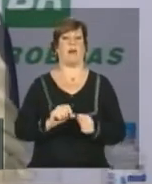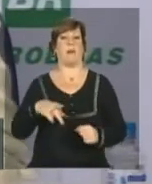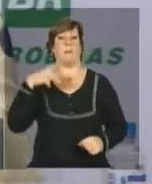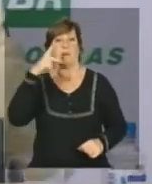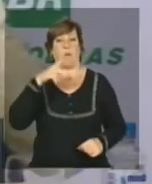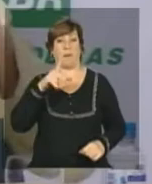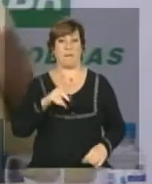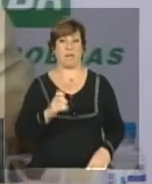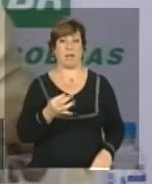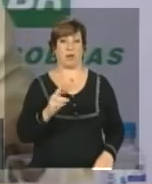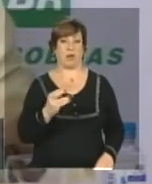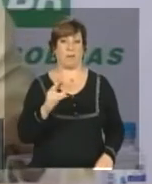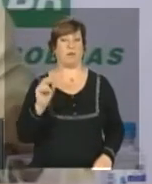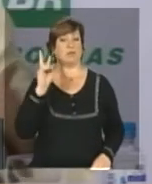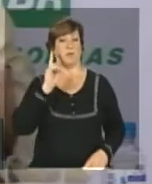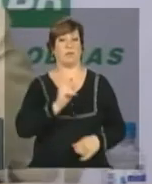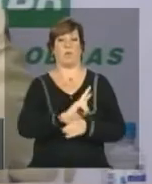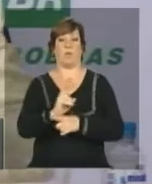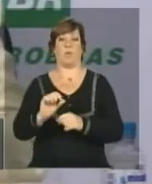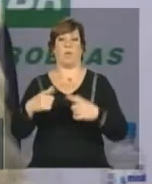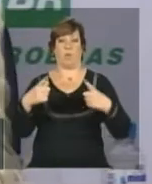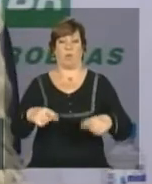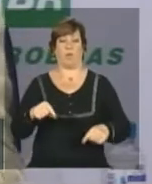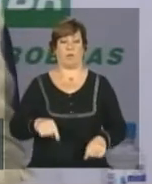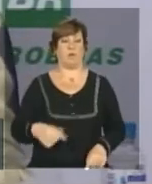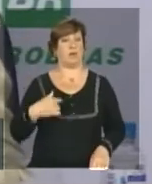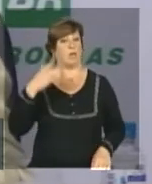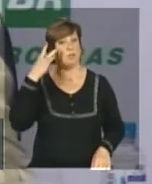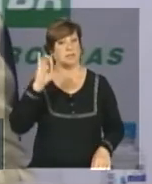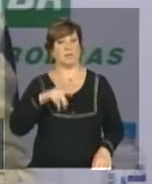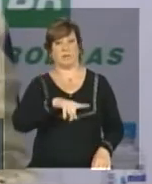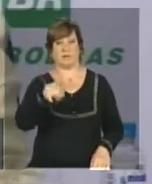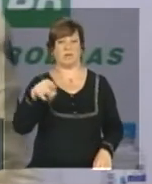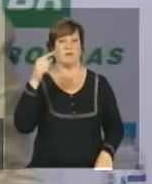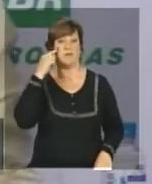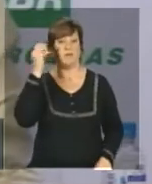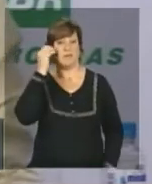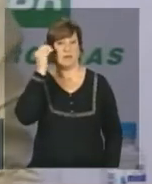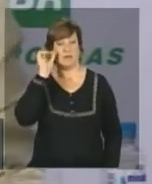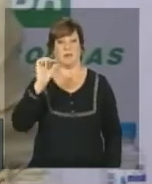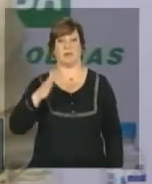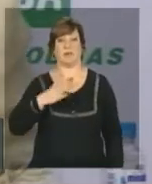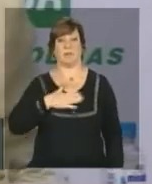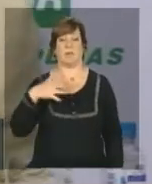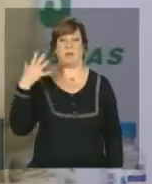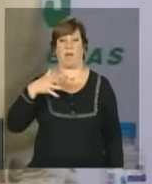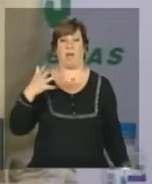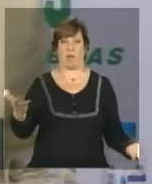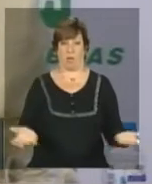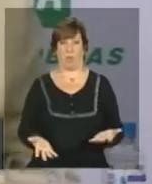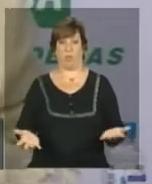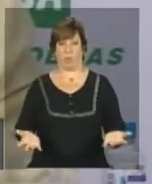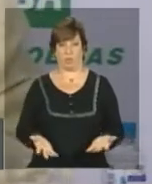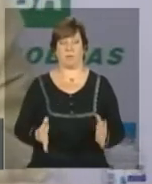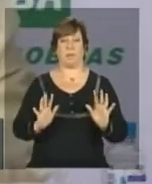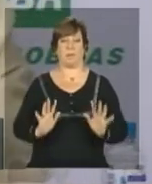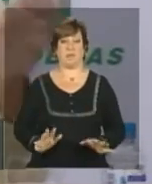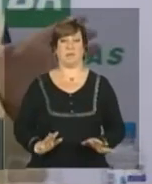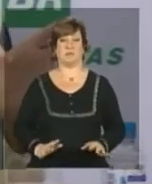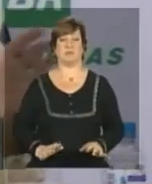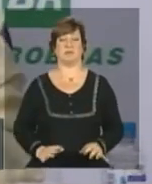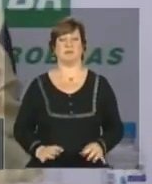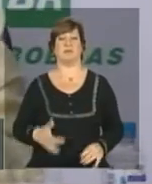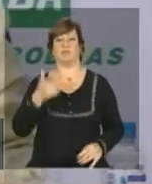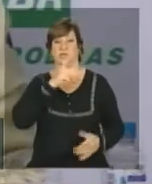política Petrobras de conteúdo local. Não sei se vocês assistiram a minha fala hoje, mas